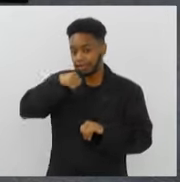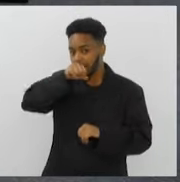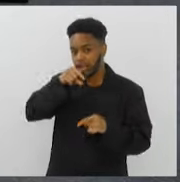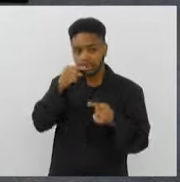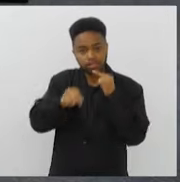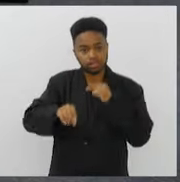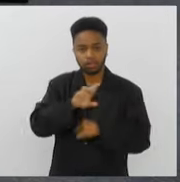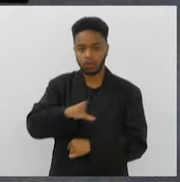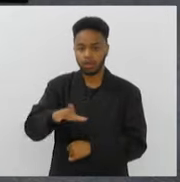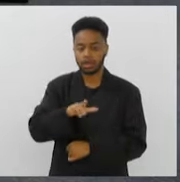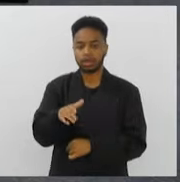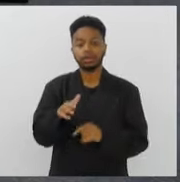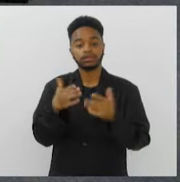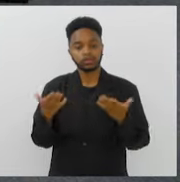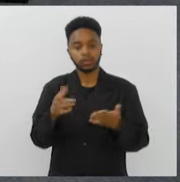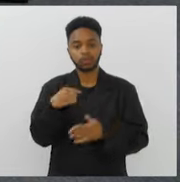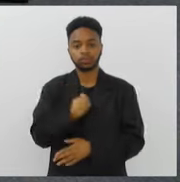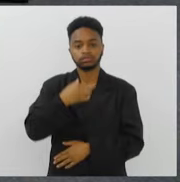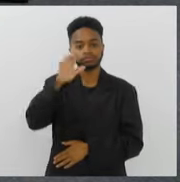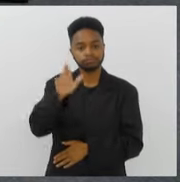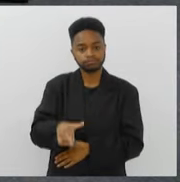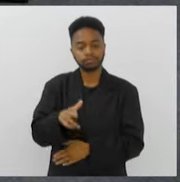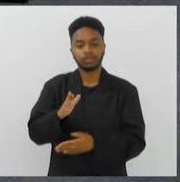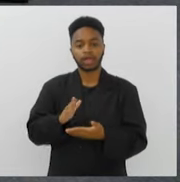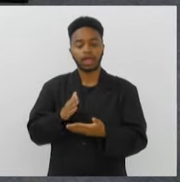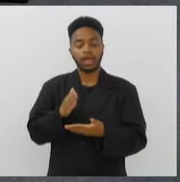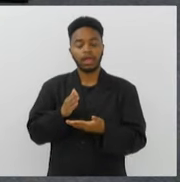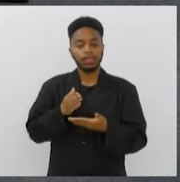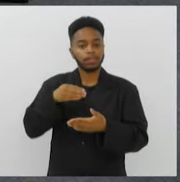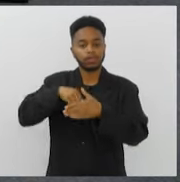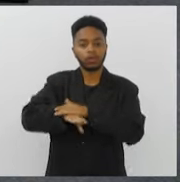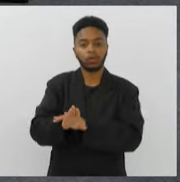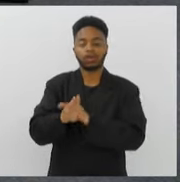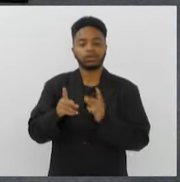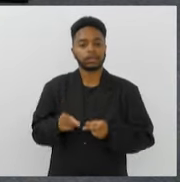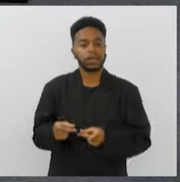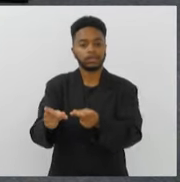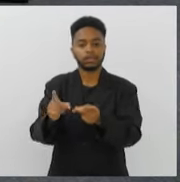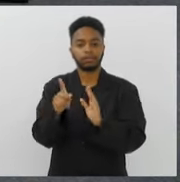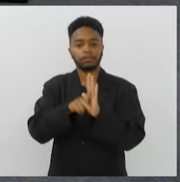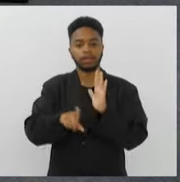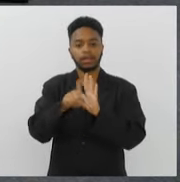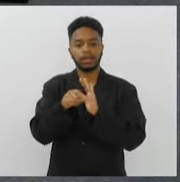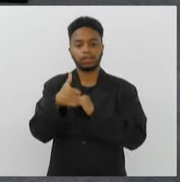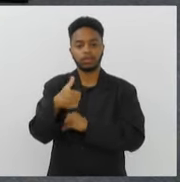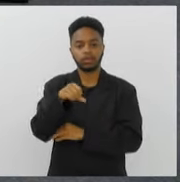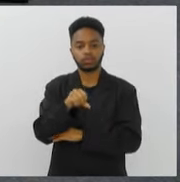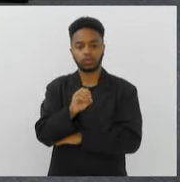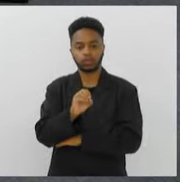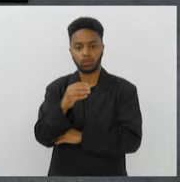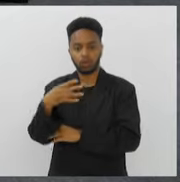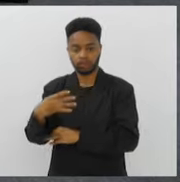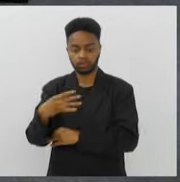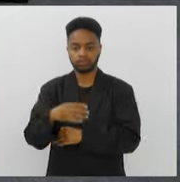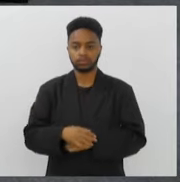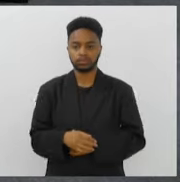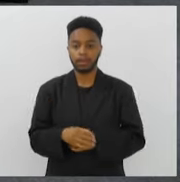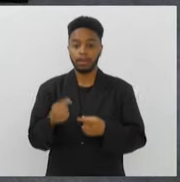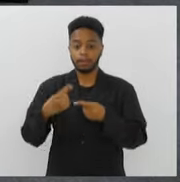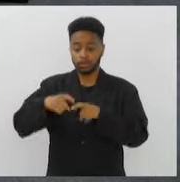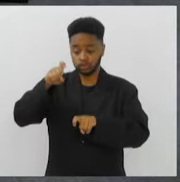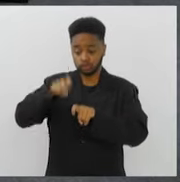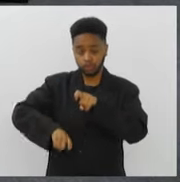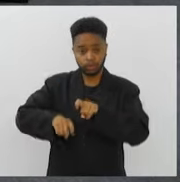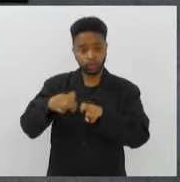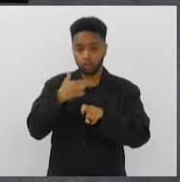Pela não aprovação, pela rejeição e arquivamento indefinitivo do PL 1904. Estuprador